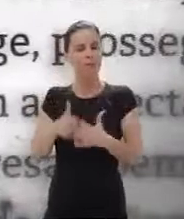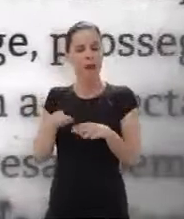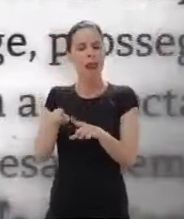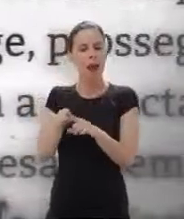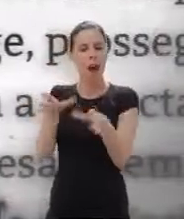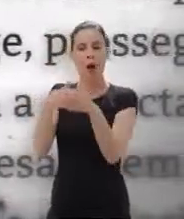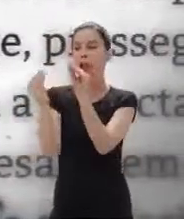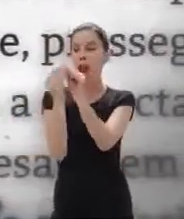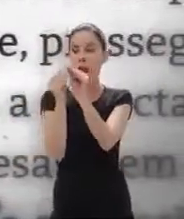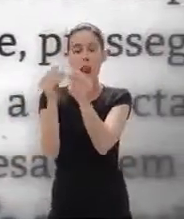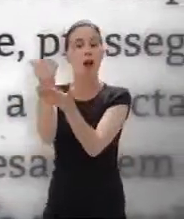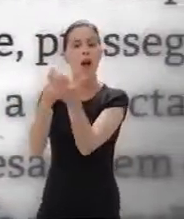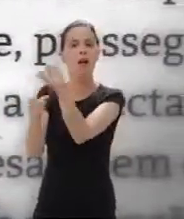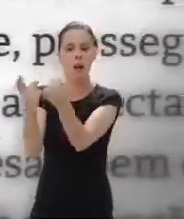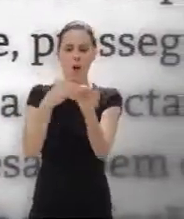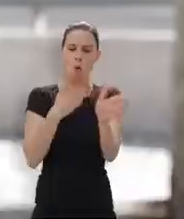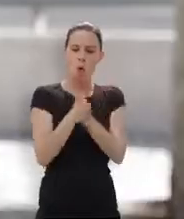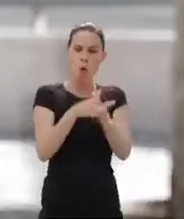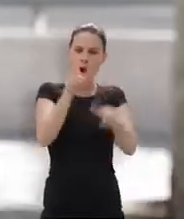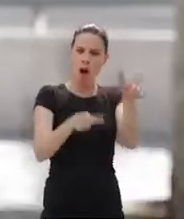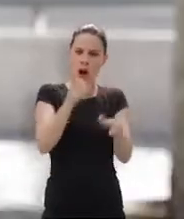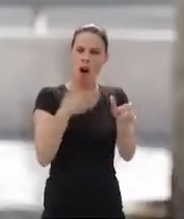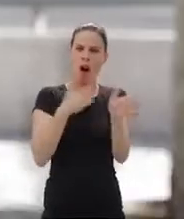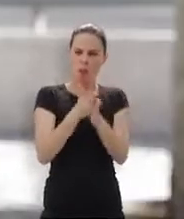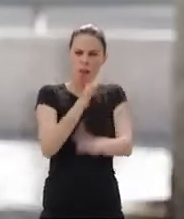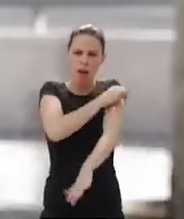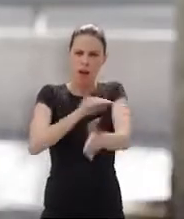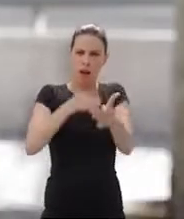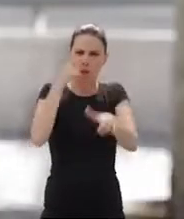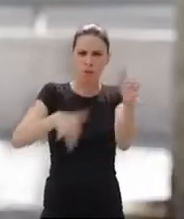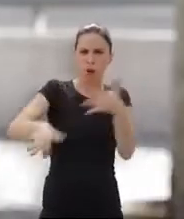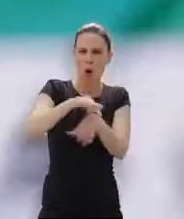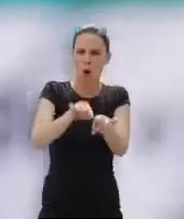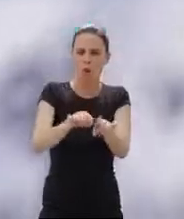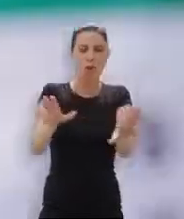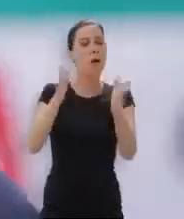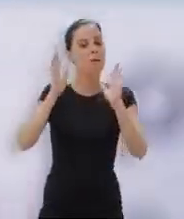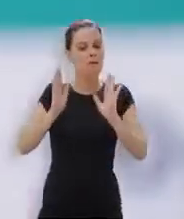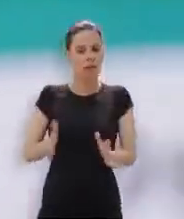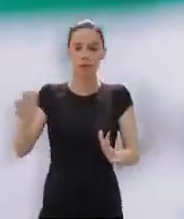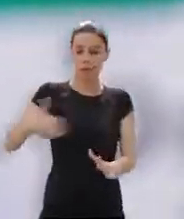comprometidos com os grupos económicos para a exploração dos trabalhadores e o empobrecimento